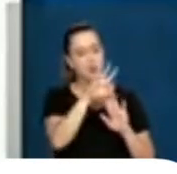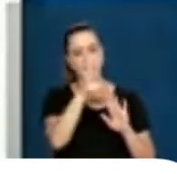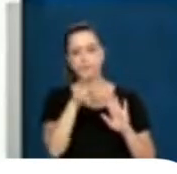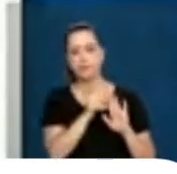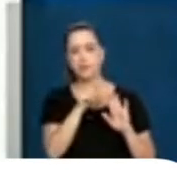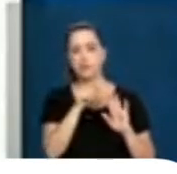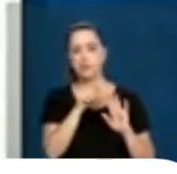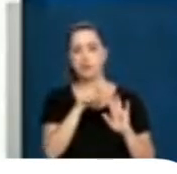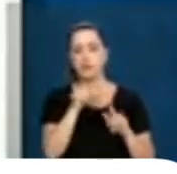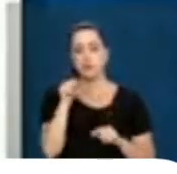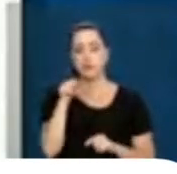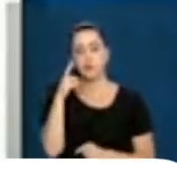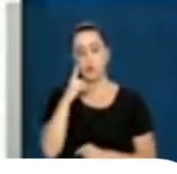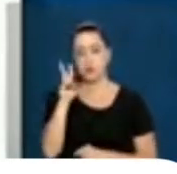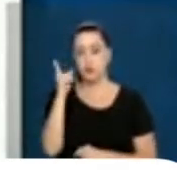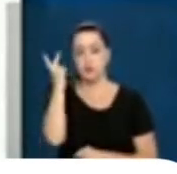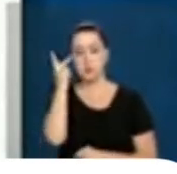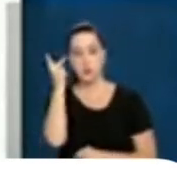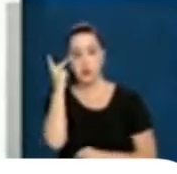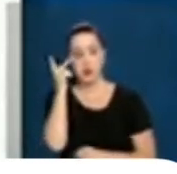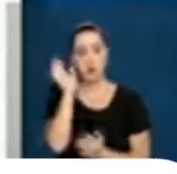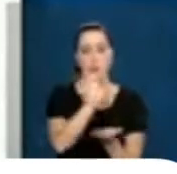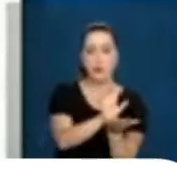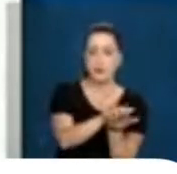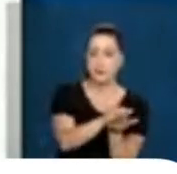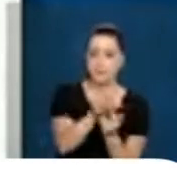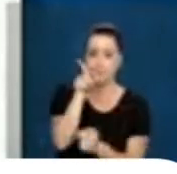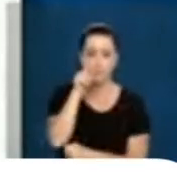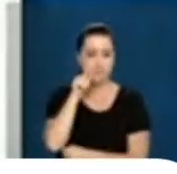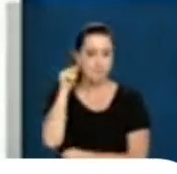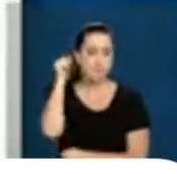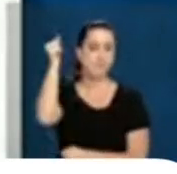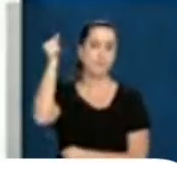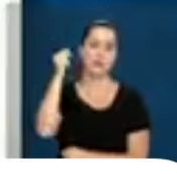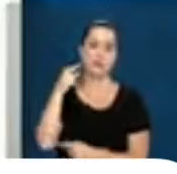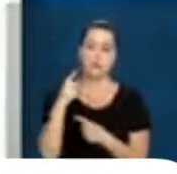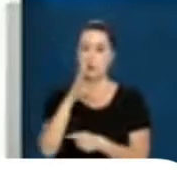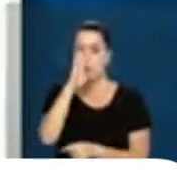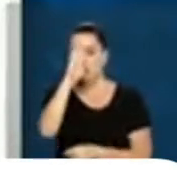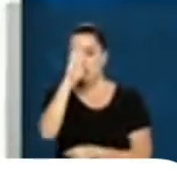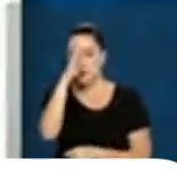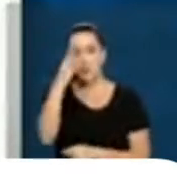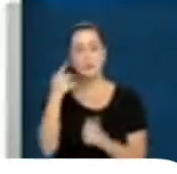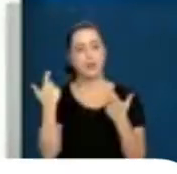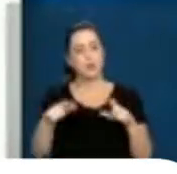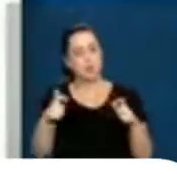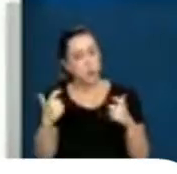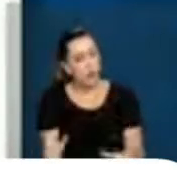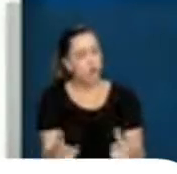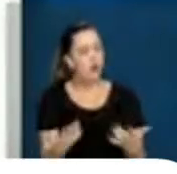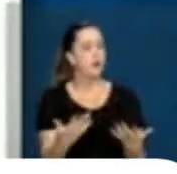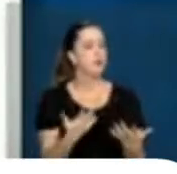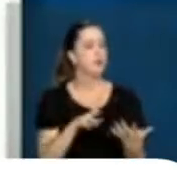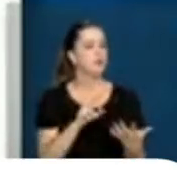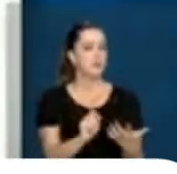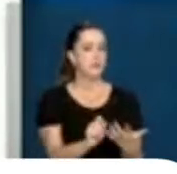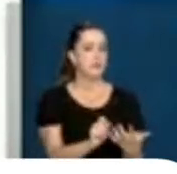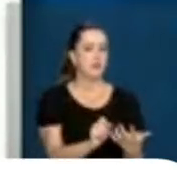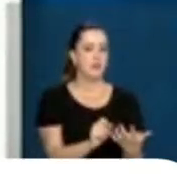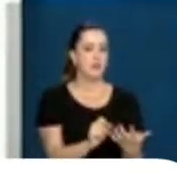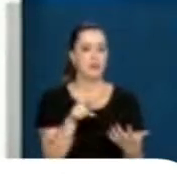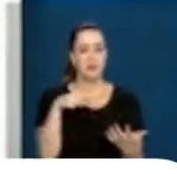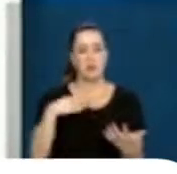a região de São Paulo, região de Recife, Ceará, como os principais polos ou as regiões